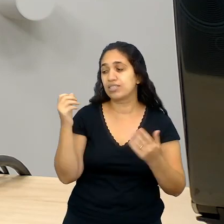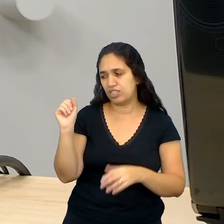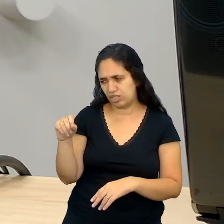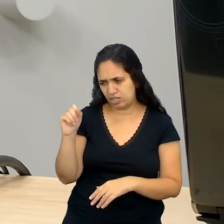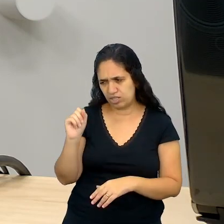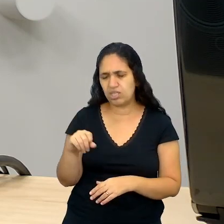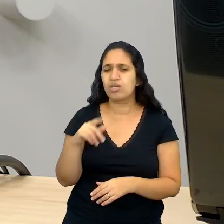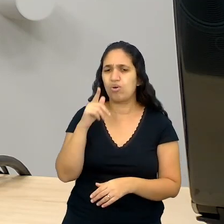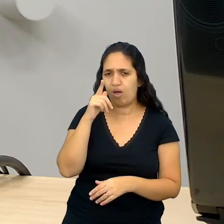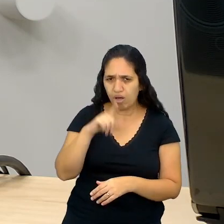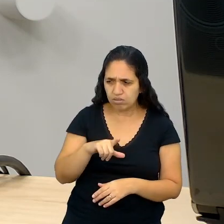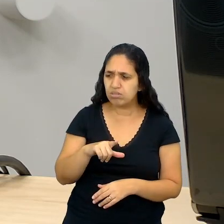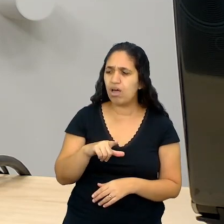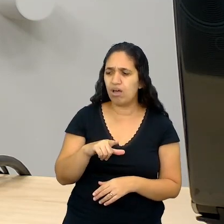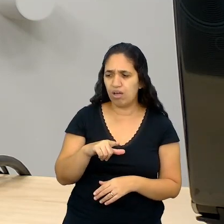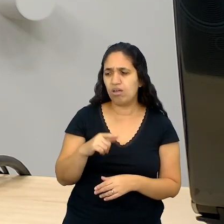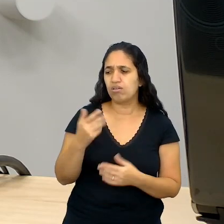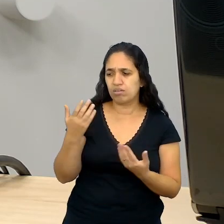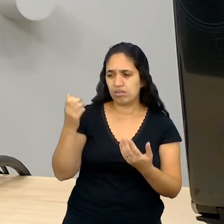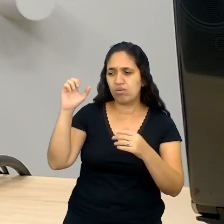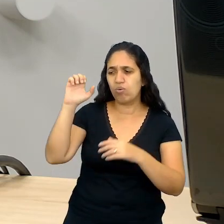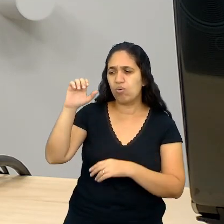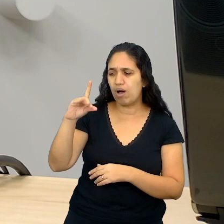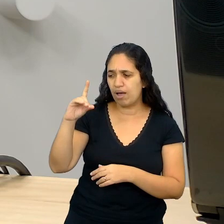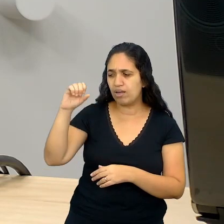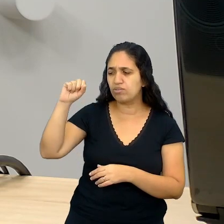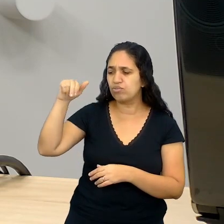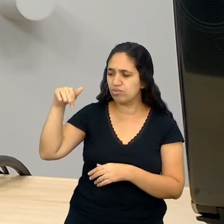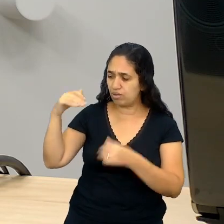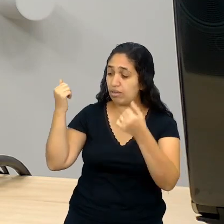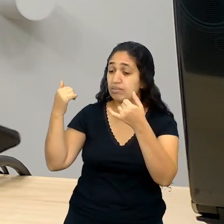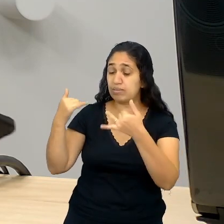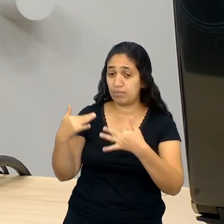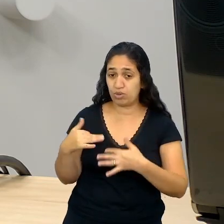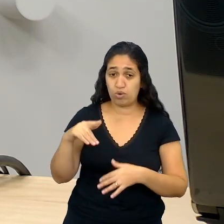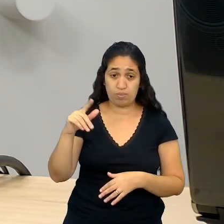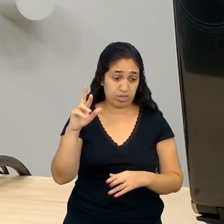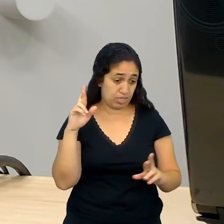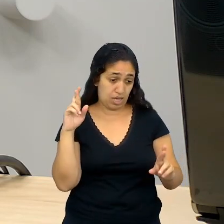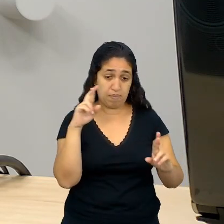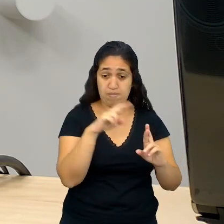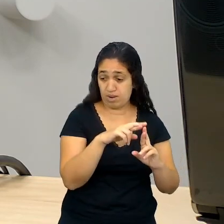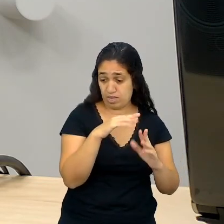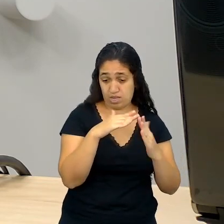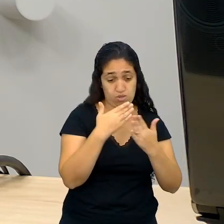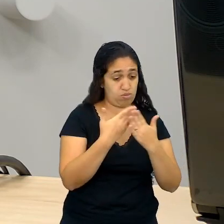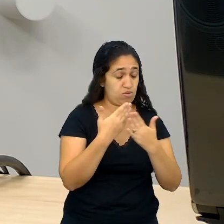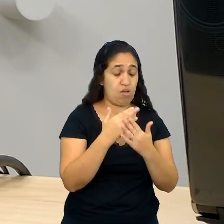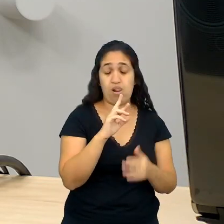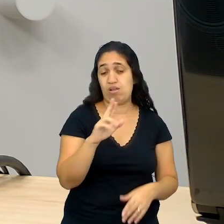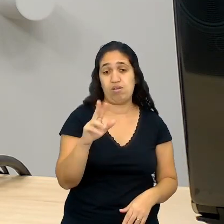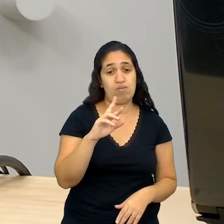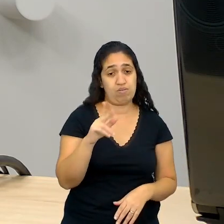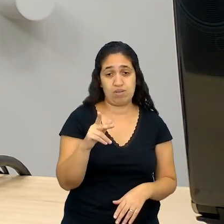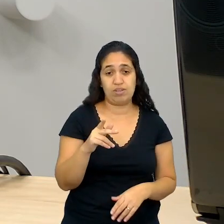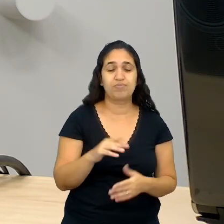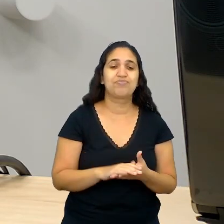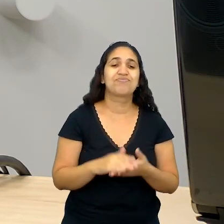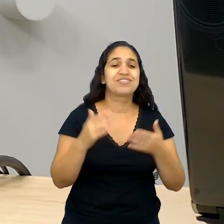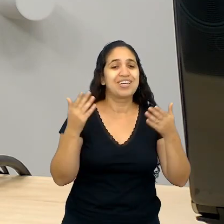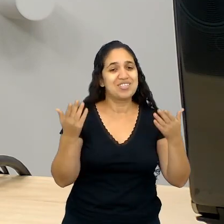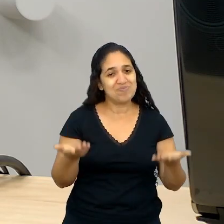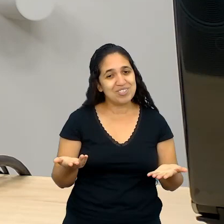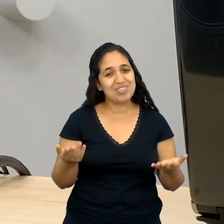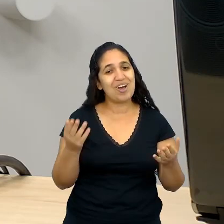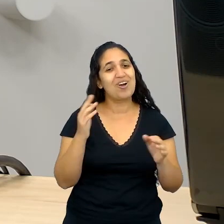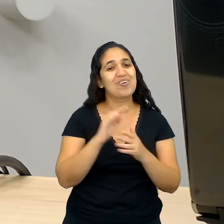ao mesmo caminho que o Edson comentou com a gente, mas não como representante da escola, tá bom? É isso, pessoal.